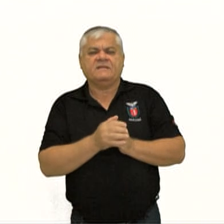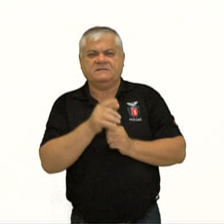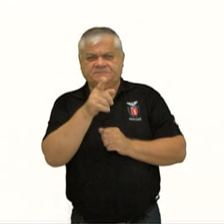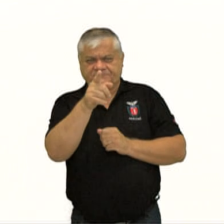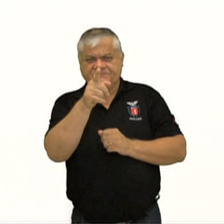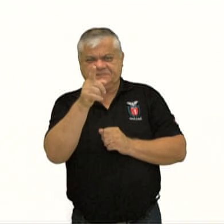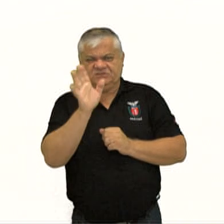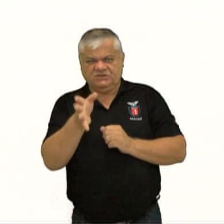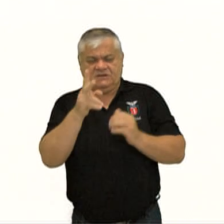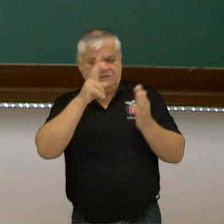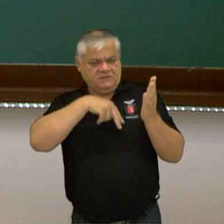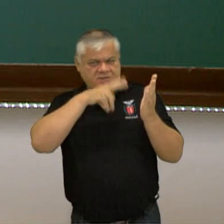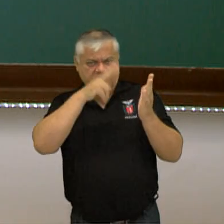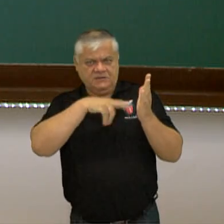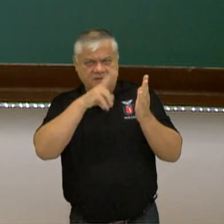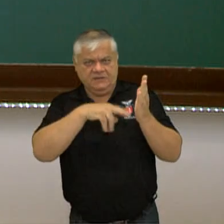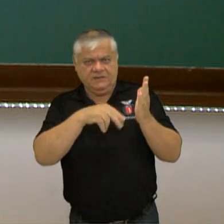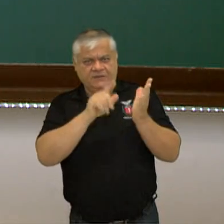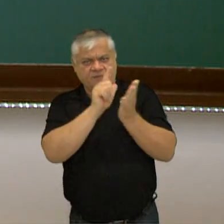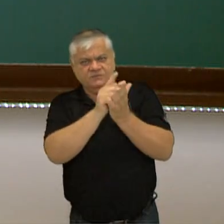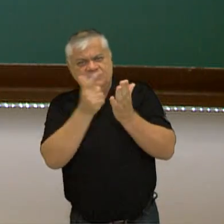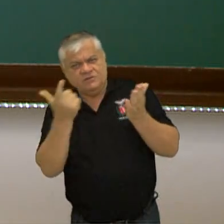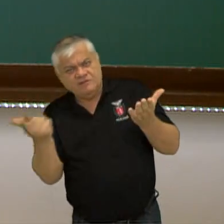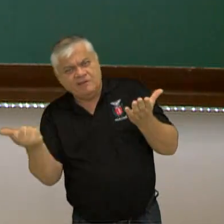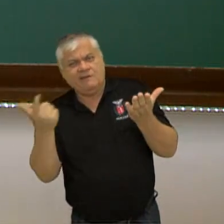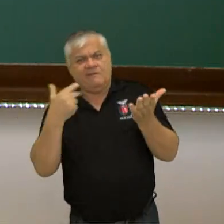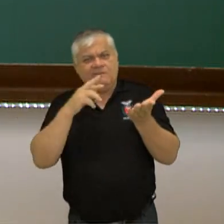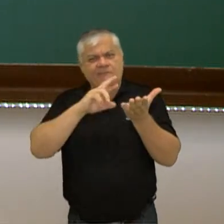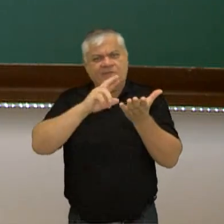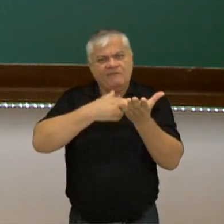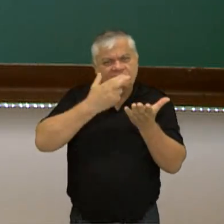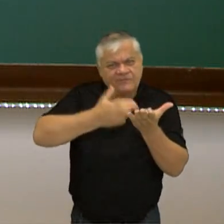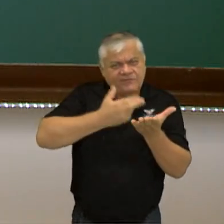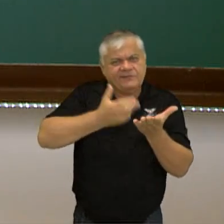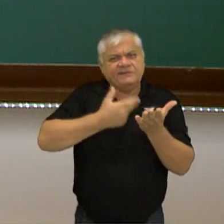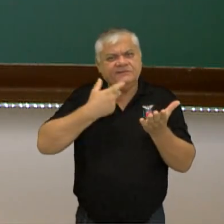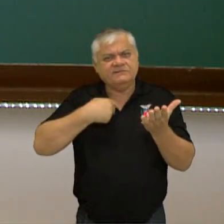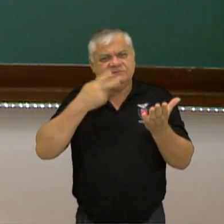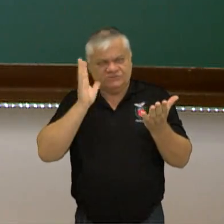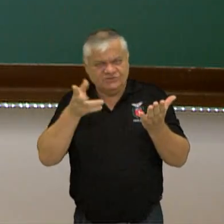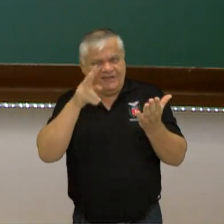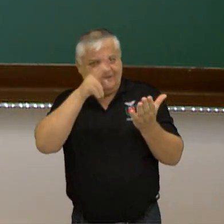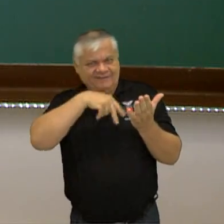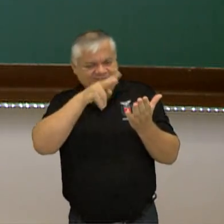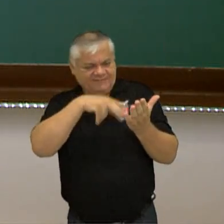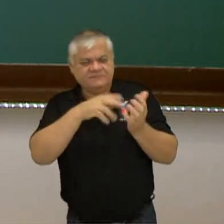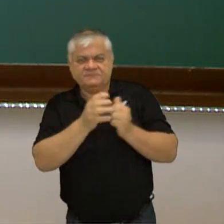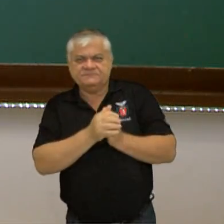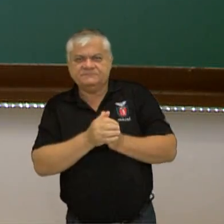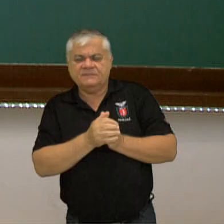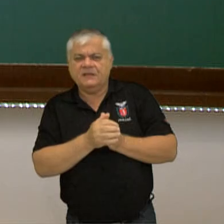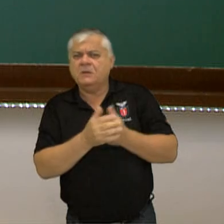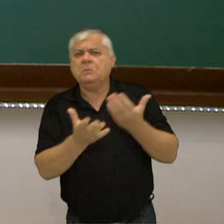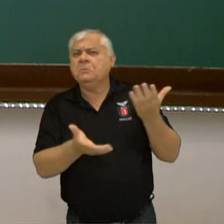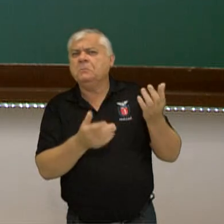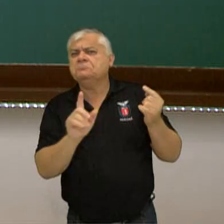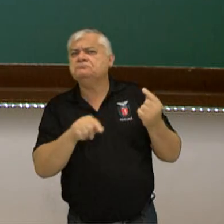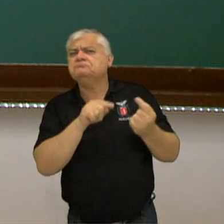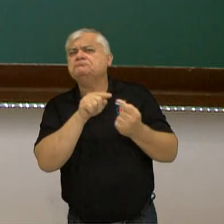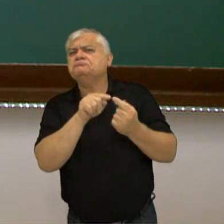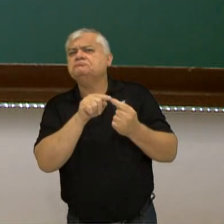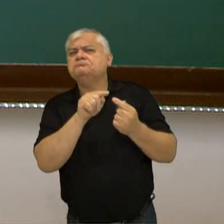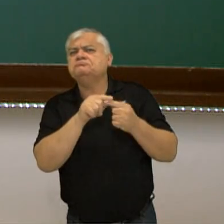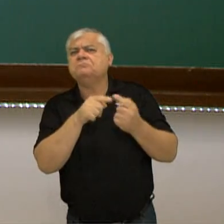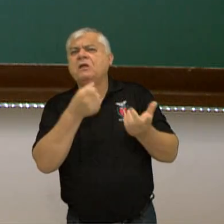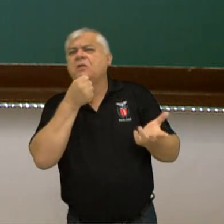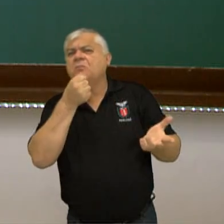Certamente você já leu reportagem. Claro que já. Mas você sabe realmente qual que é a finalidade da